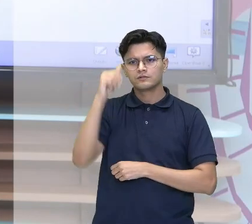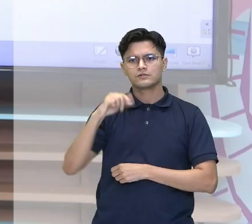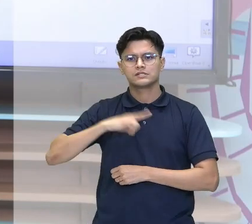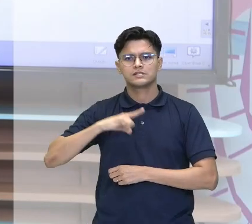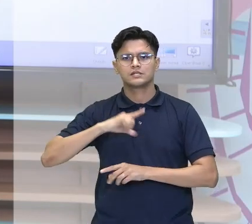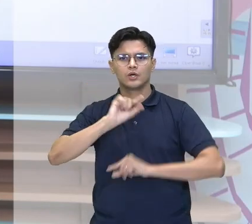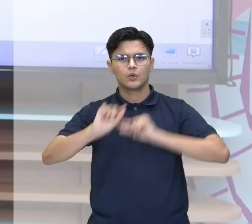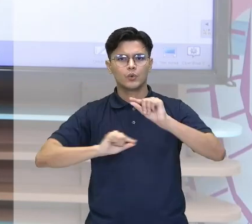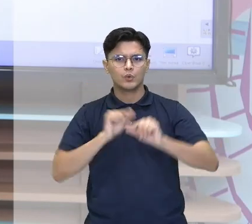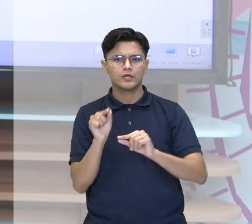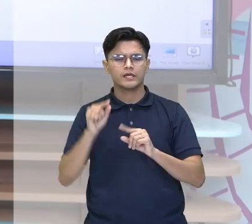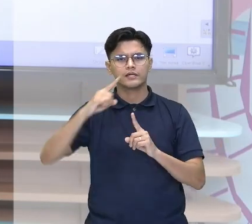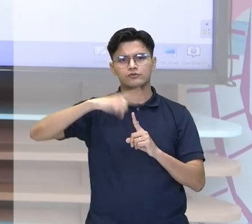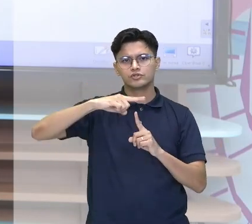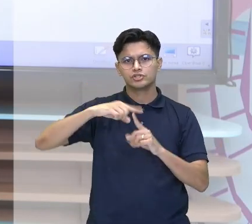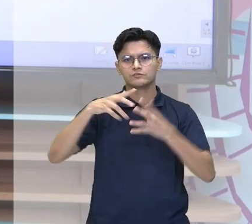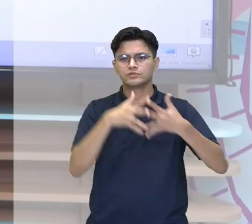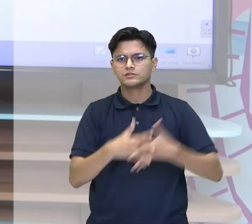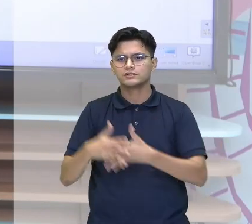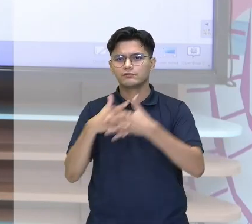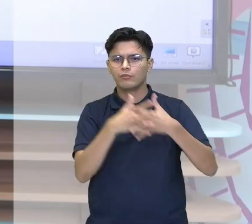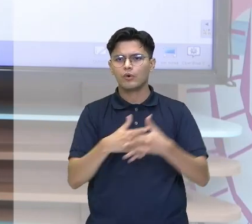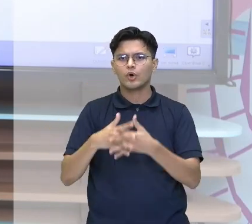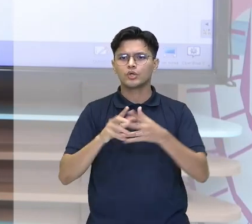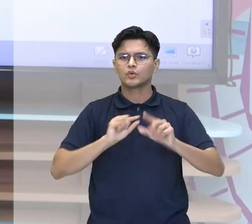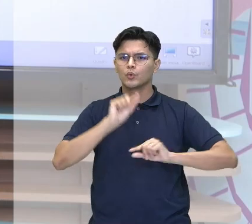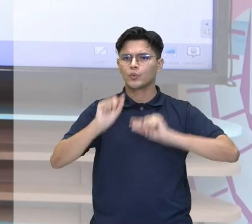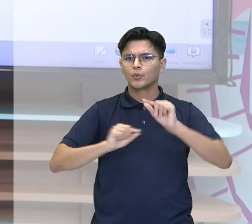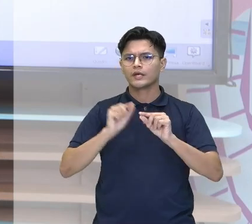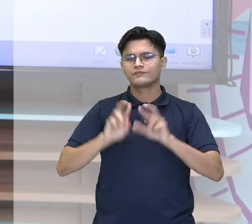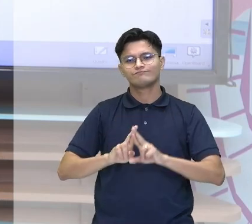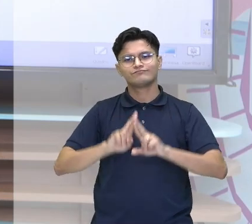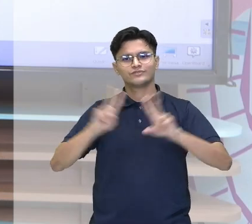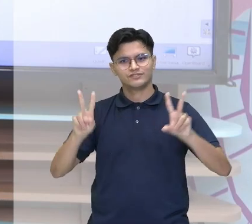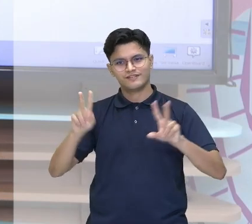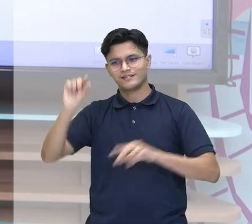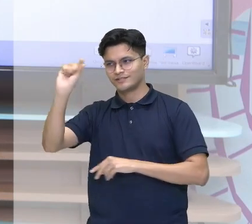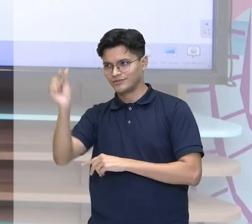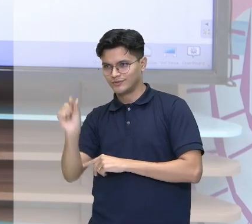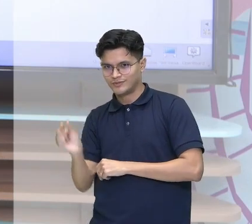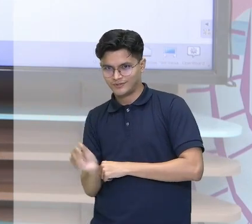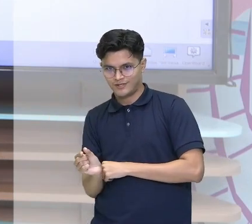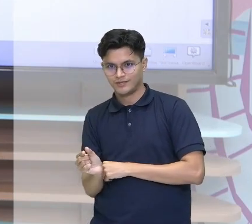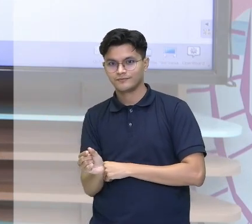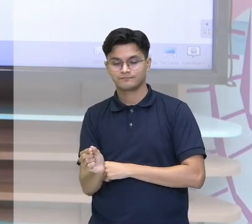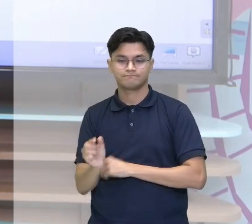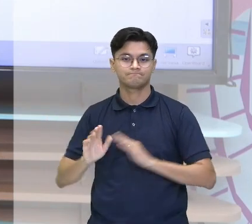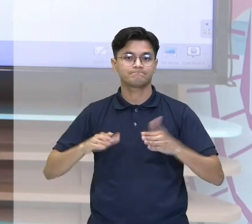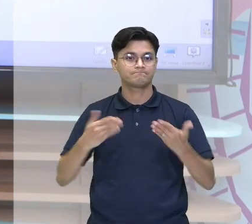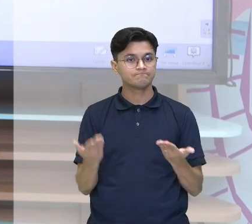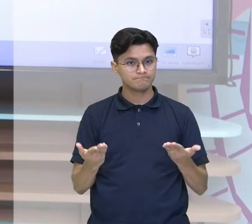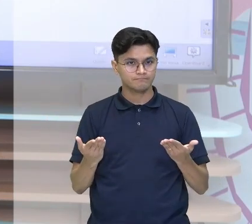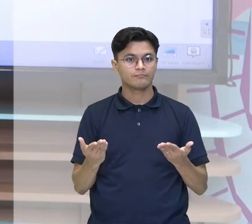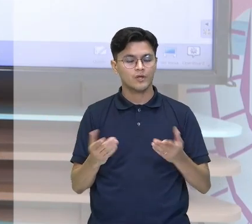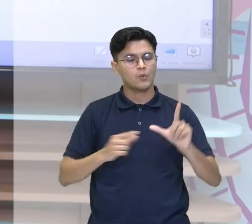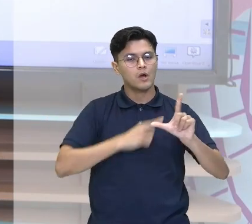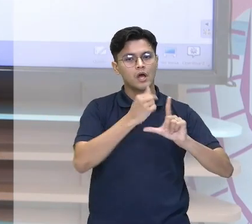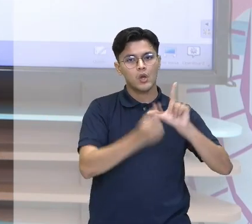um modal de transporte que vai se diferenciar dessas outras regiões, né? Então, essa